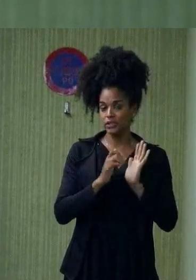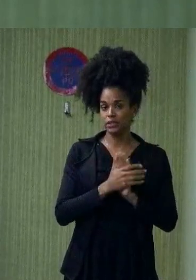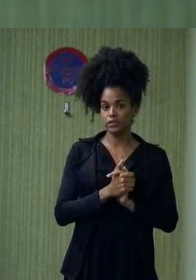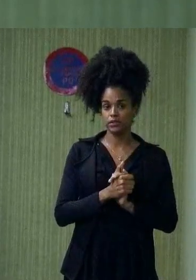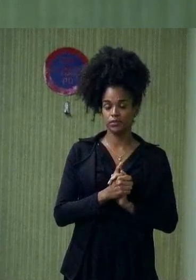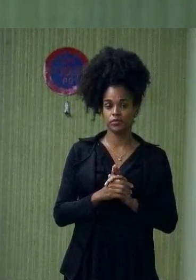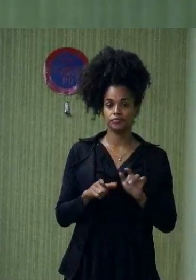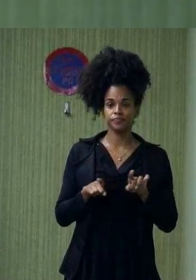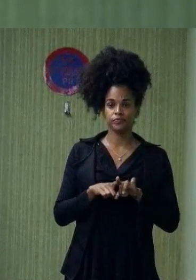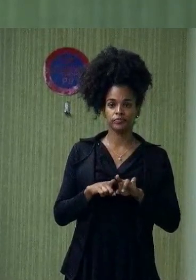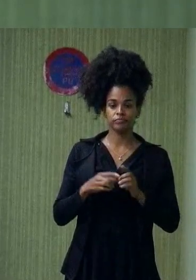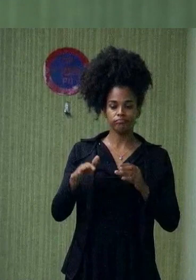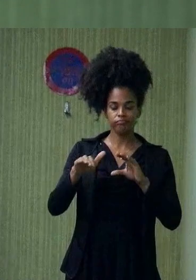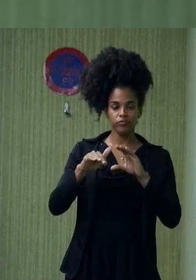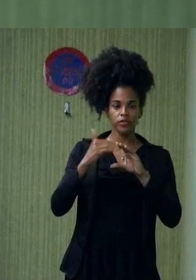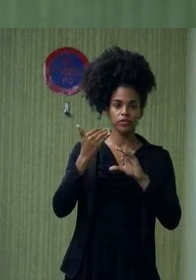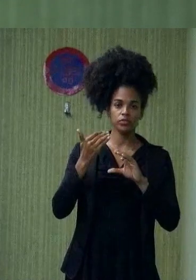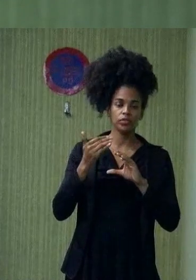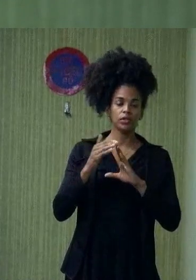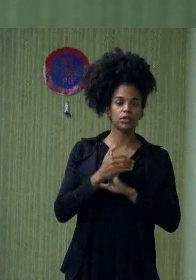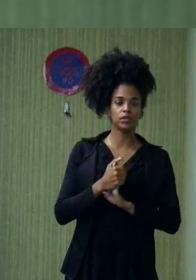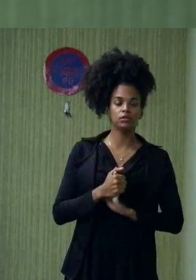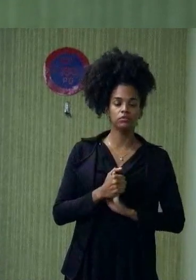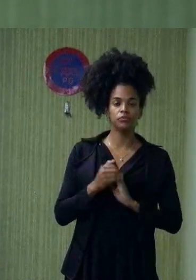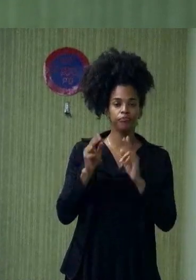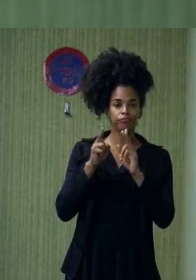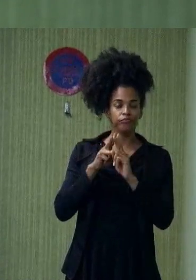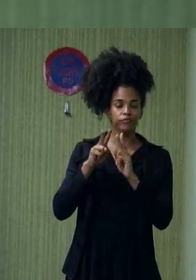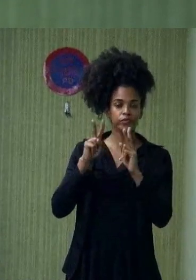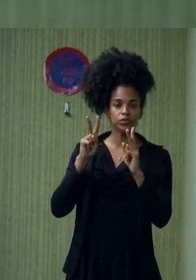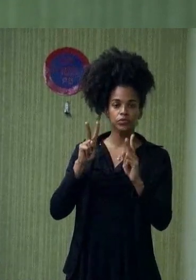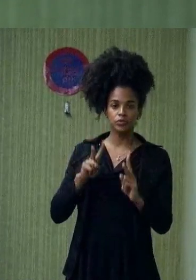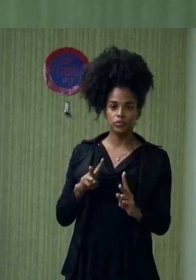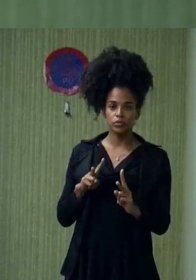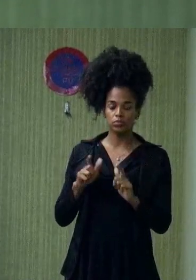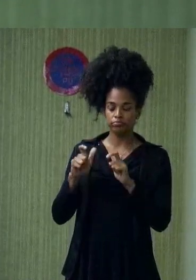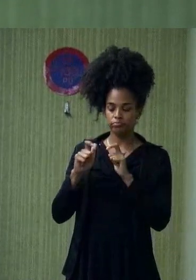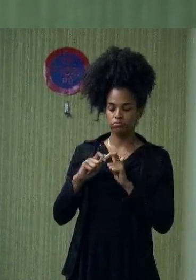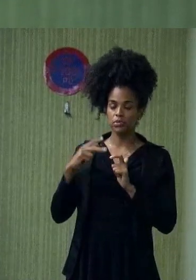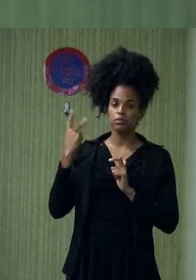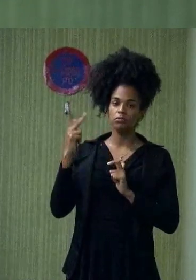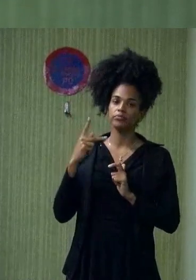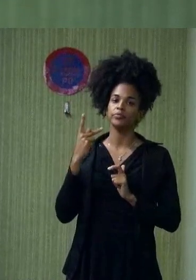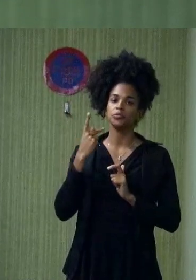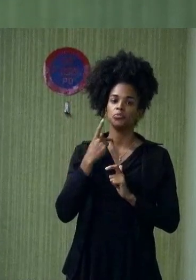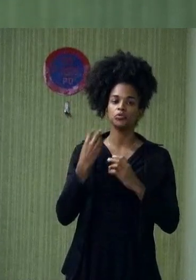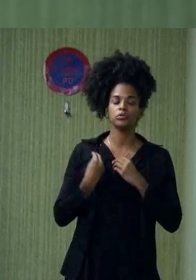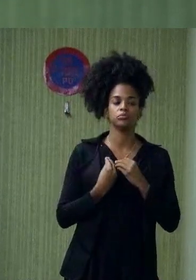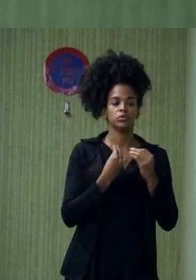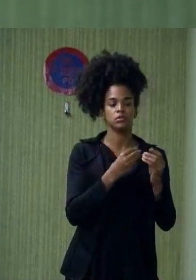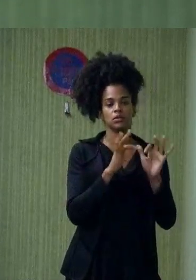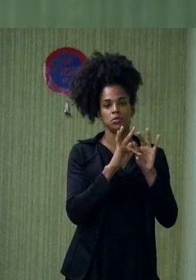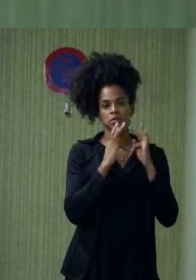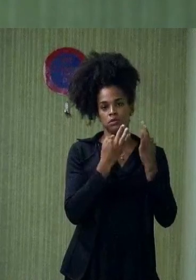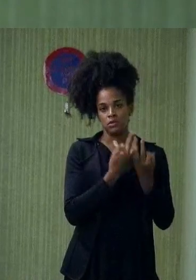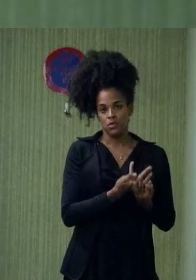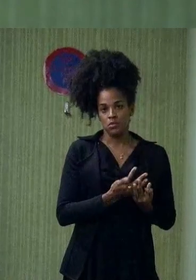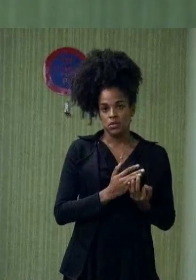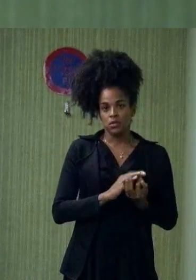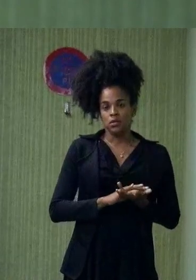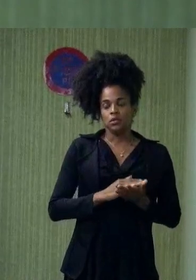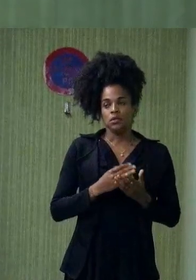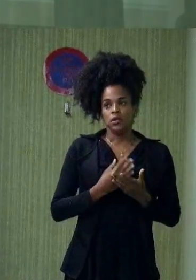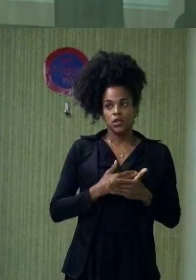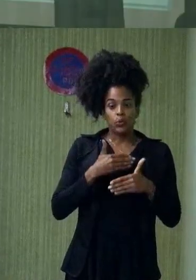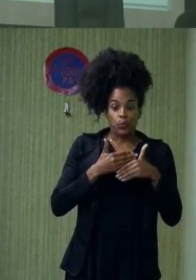vinha o documento então de forma eletrônica na promotoria para entregarse para as famílias Então essa foi uma questão construída